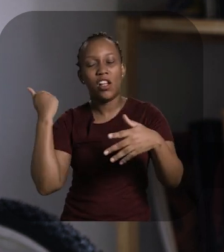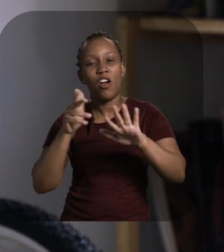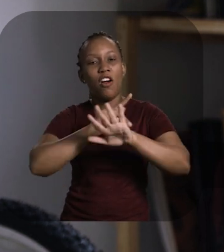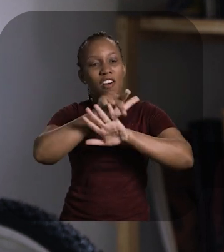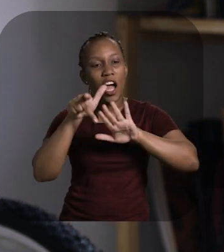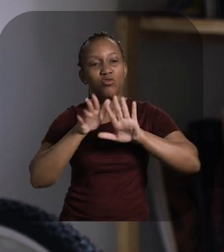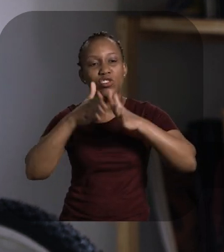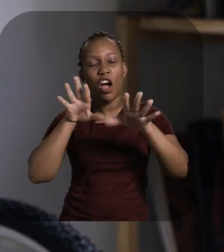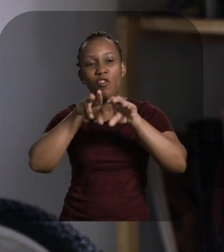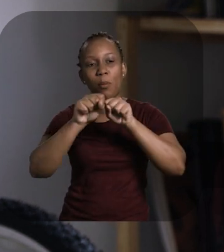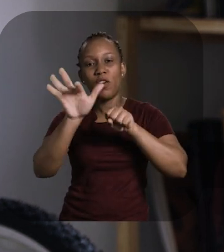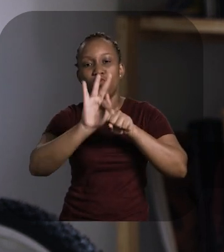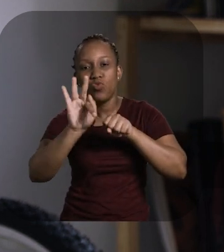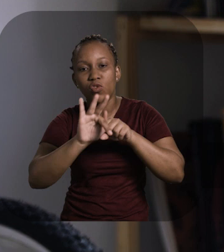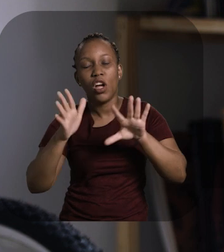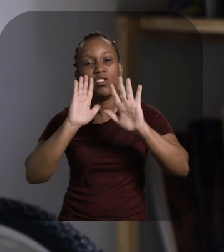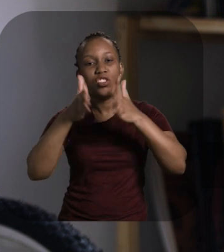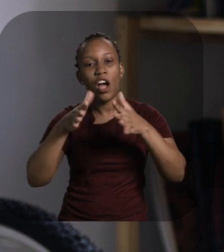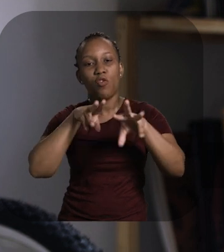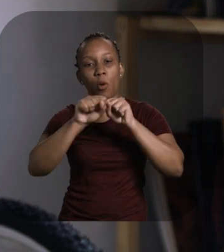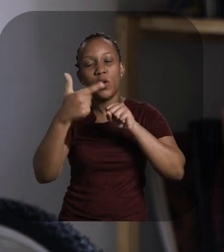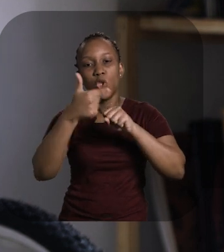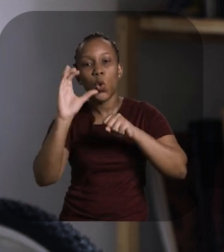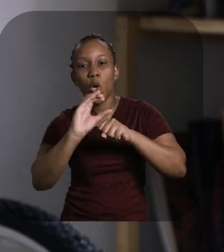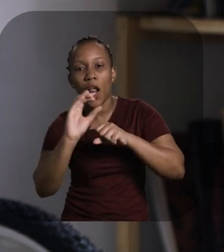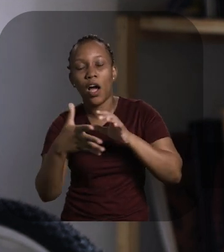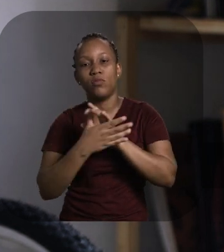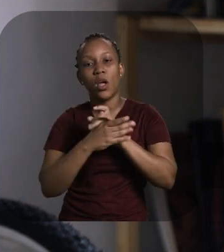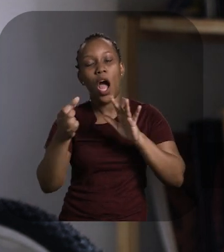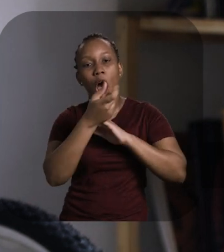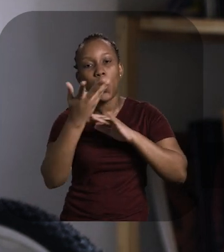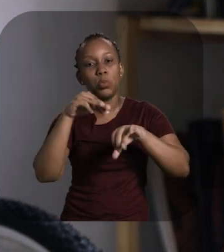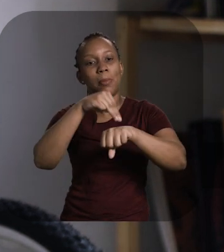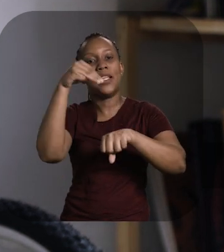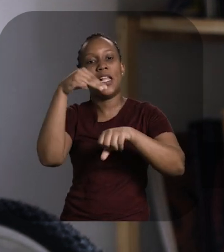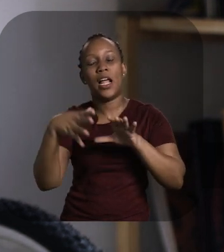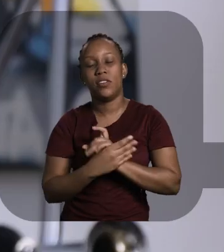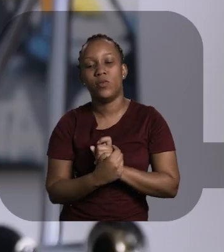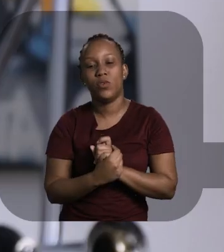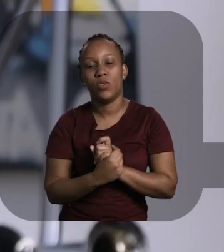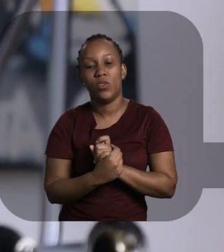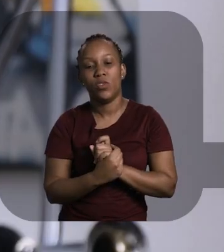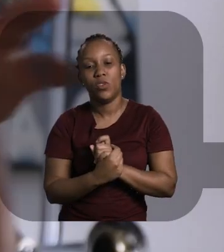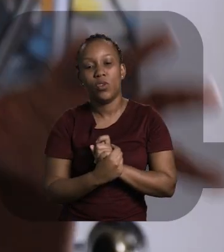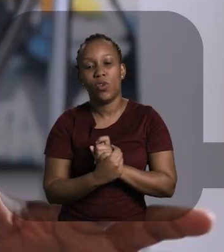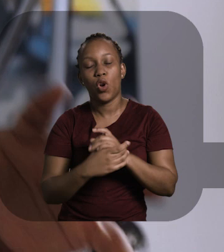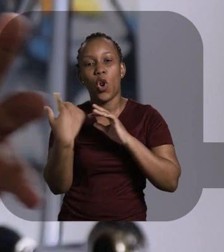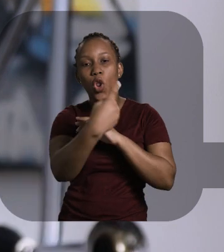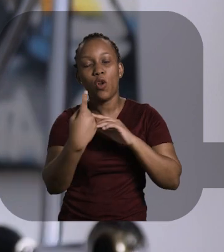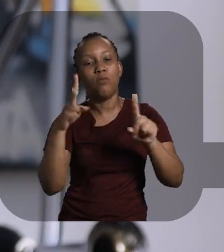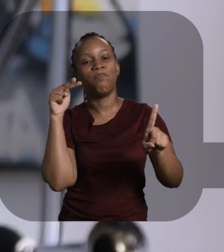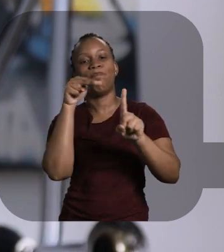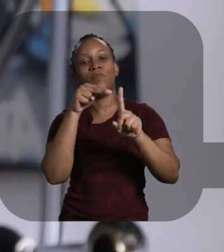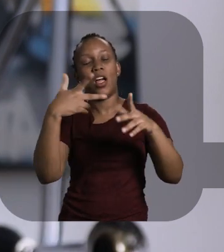atrás, muitos hoje já se formaram na universidade, já concluíram o ensino médio, então outros já estão no mestrado, né? Então a gente vê